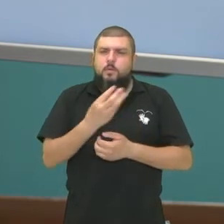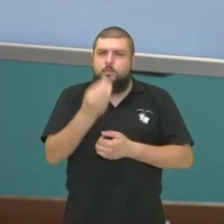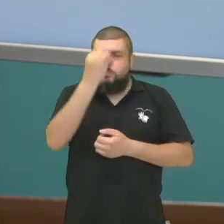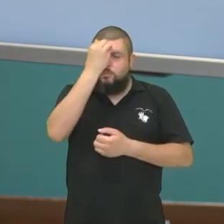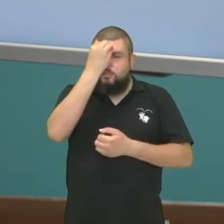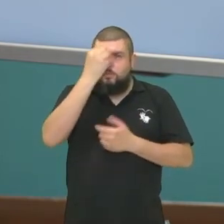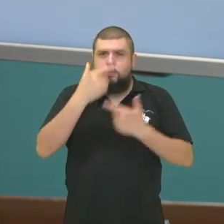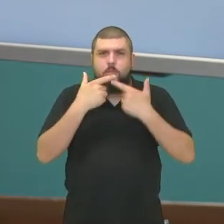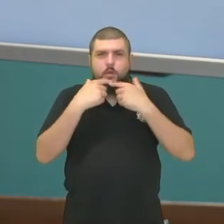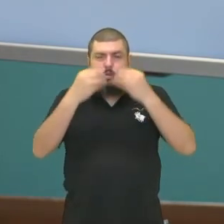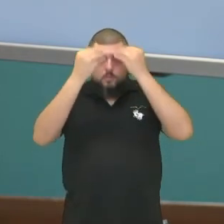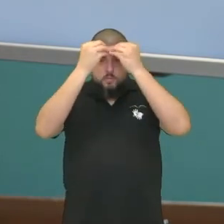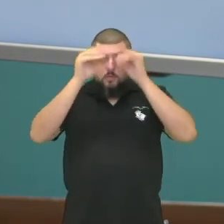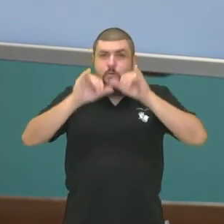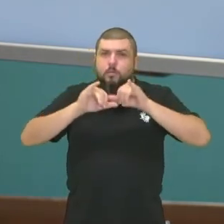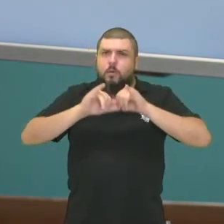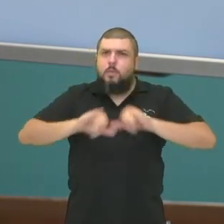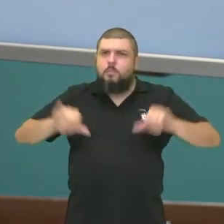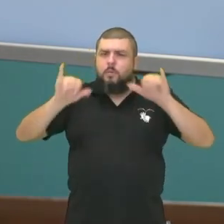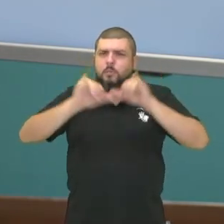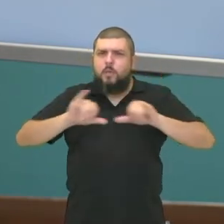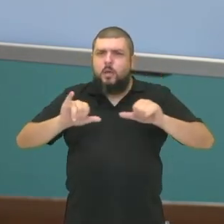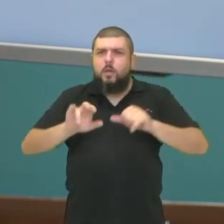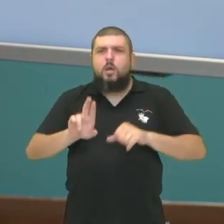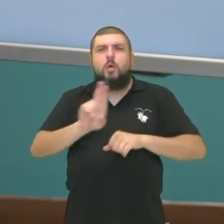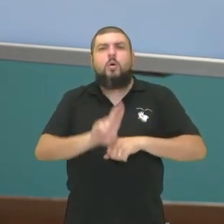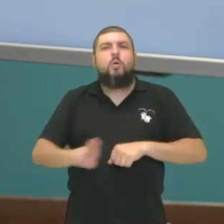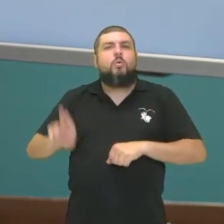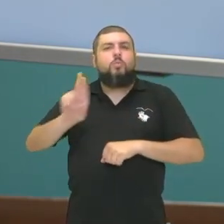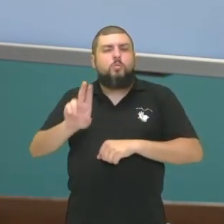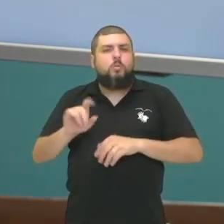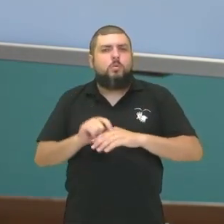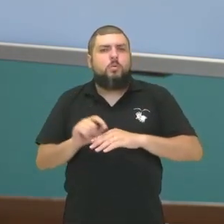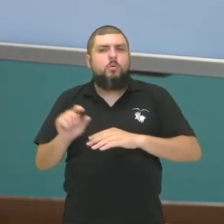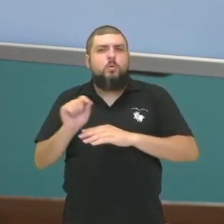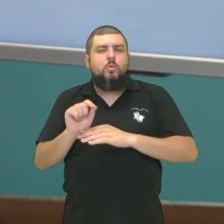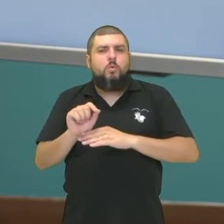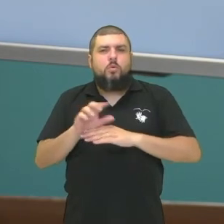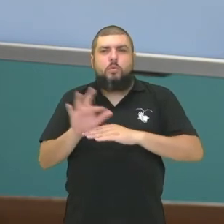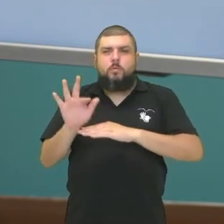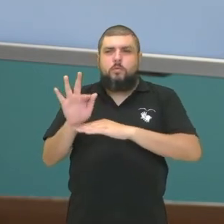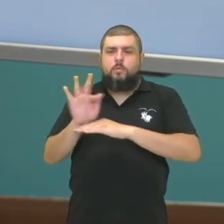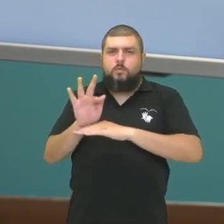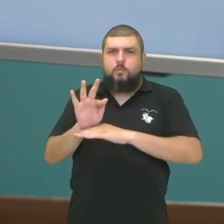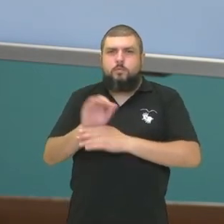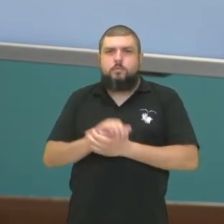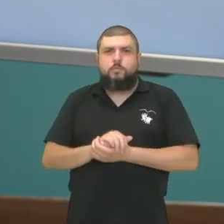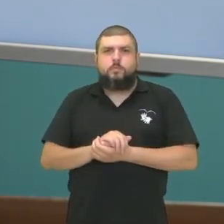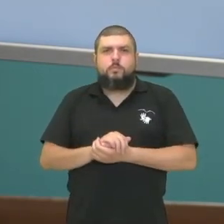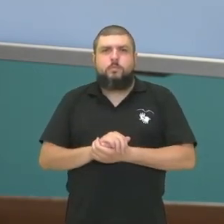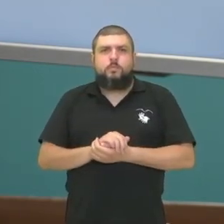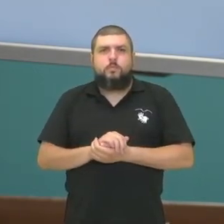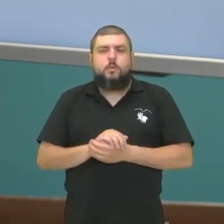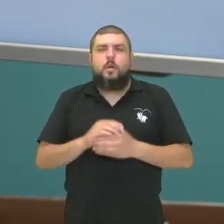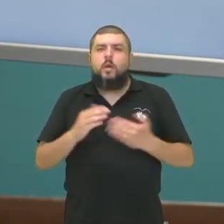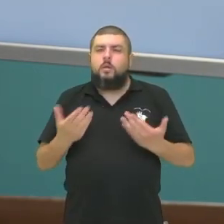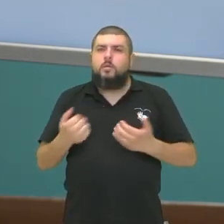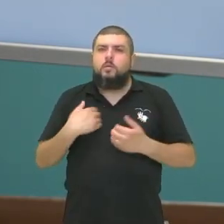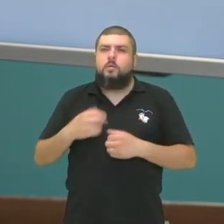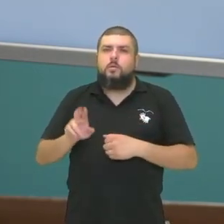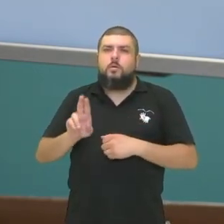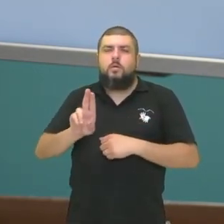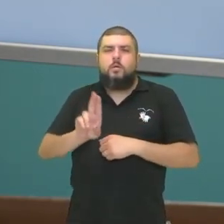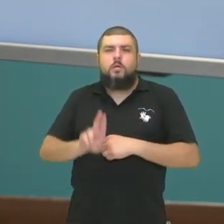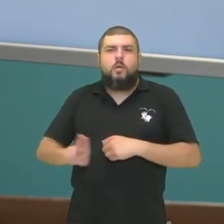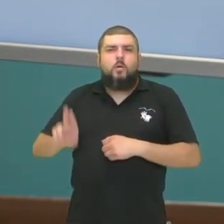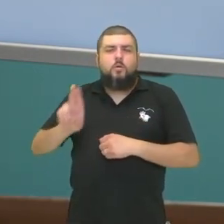informar. Ele informa usando a linguagem formal, a norma padrão. Então, ele usa recursos para